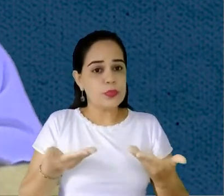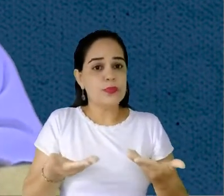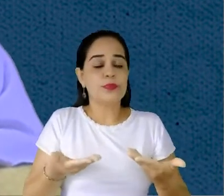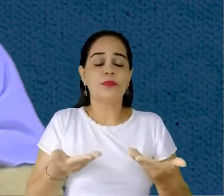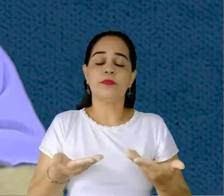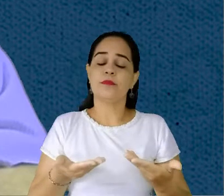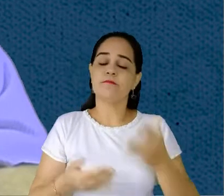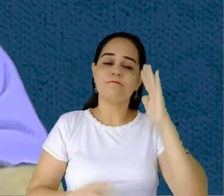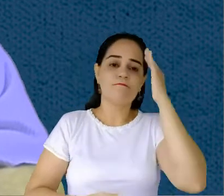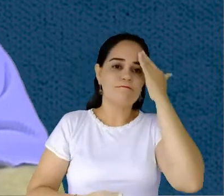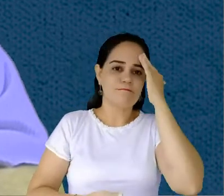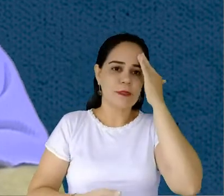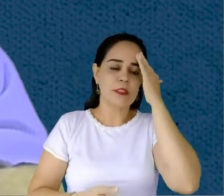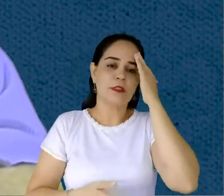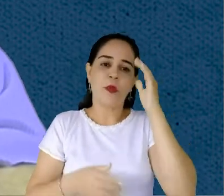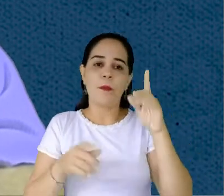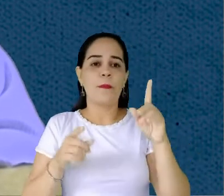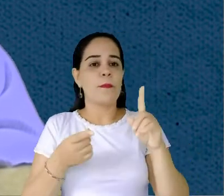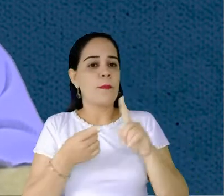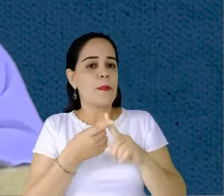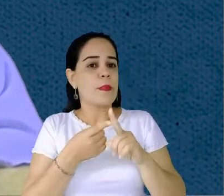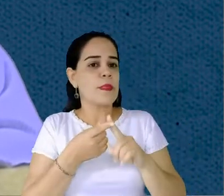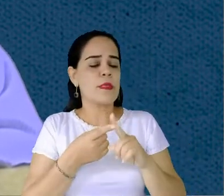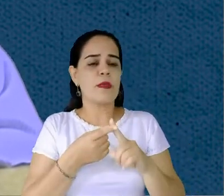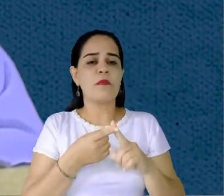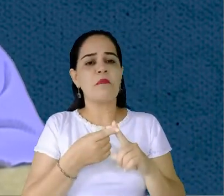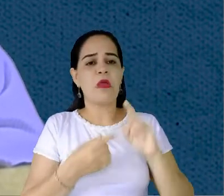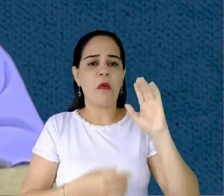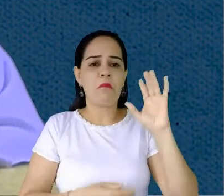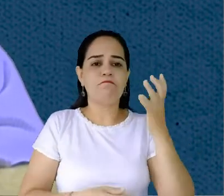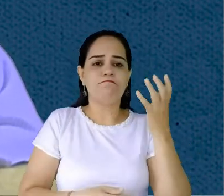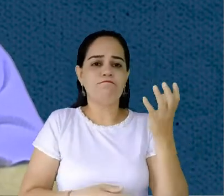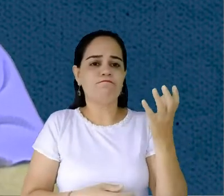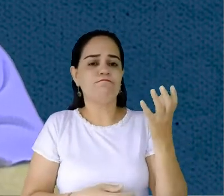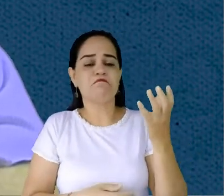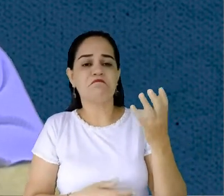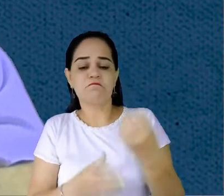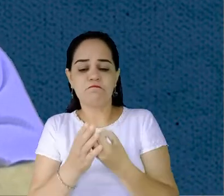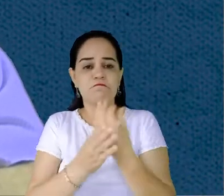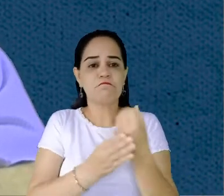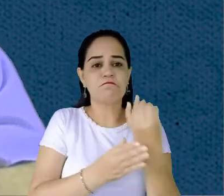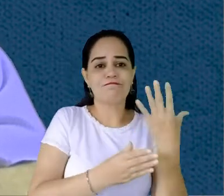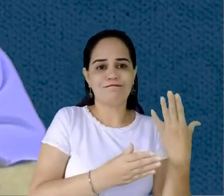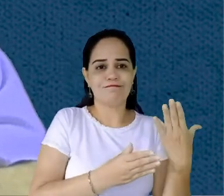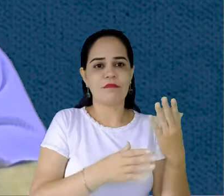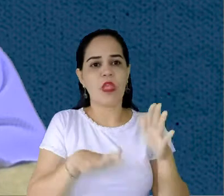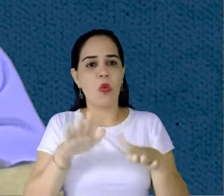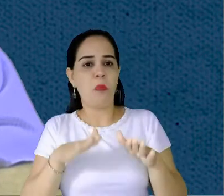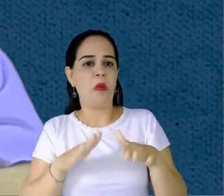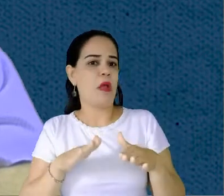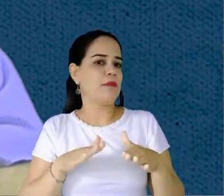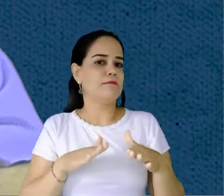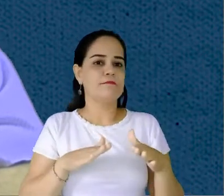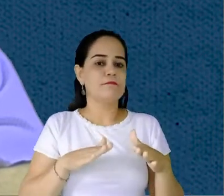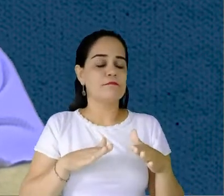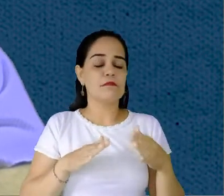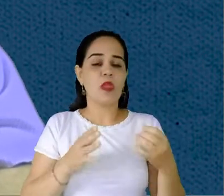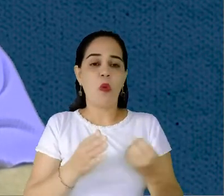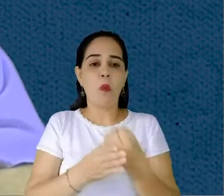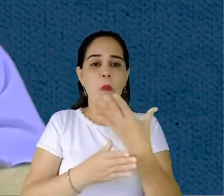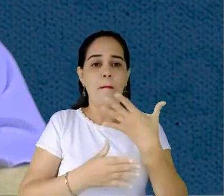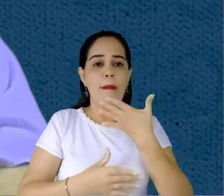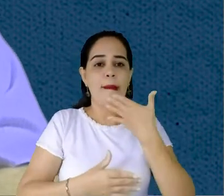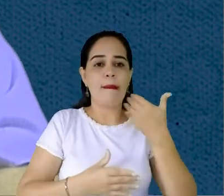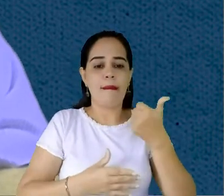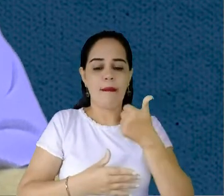mais o presente e entender que às vezes as soluções são sempre criativas, às vezes não, quase